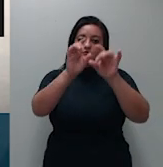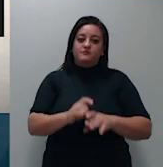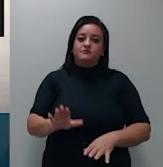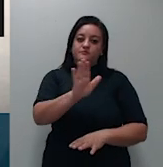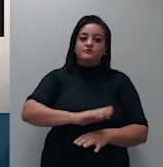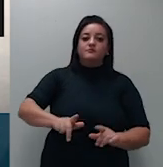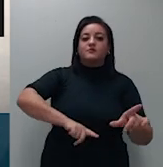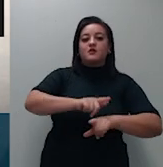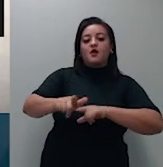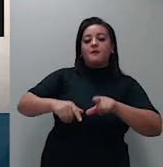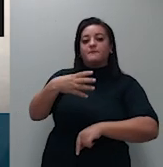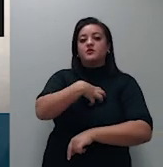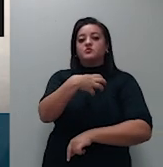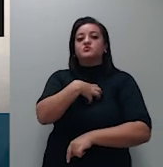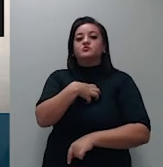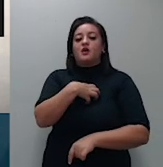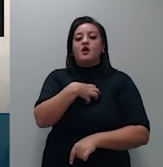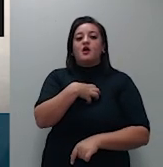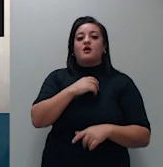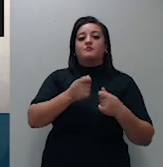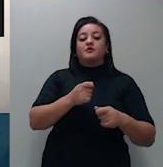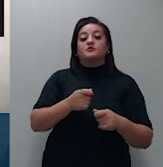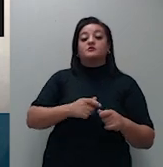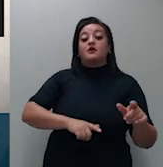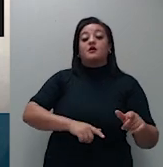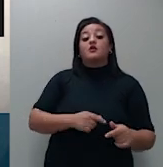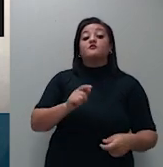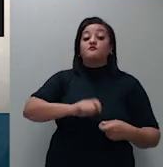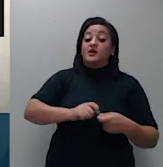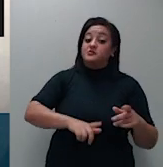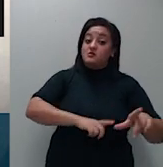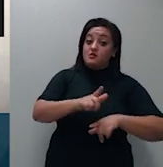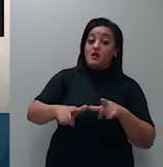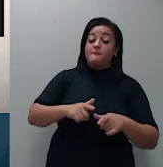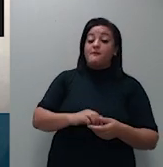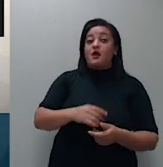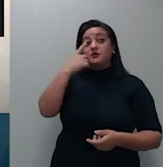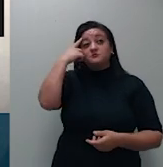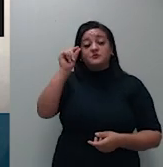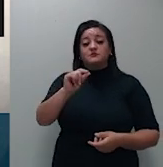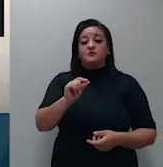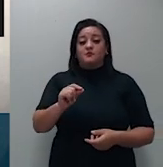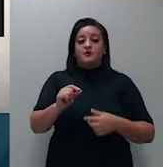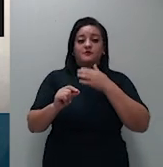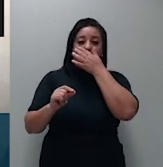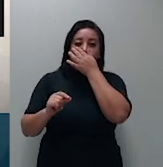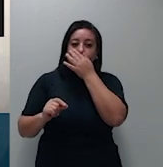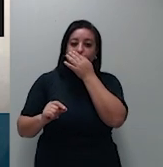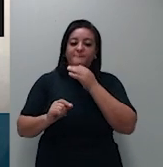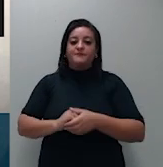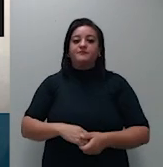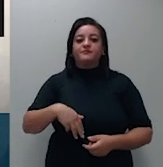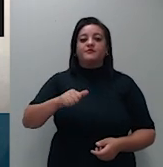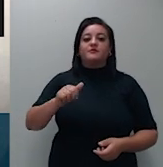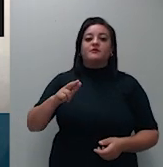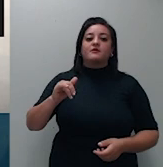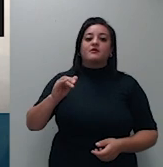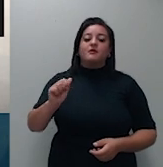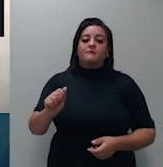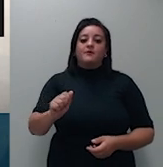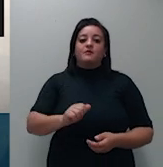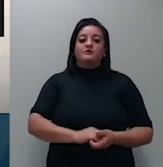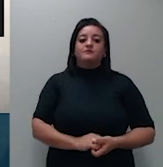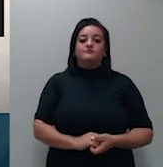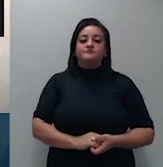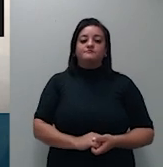modalidade de prestação de serviços nesta perspectiva para Maria Helena Diniz a